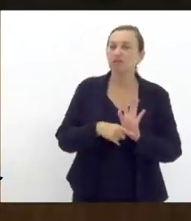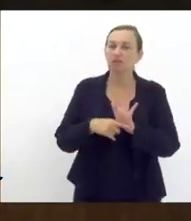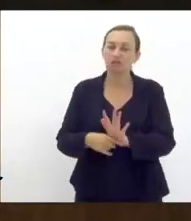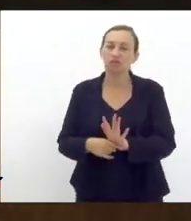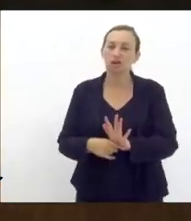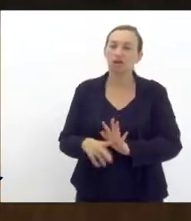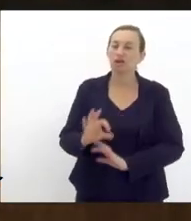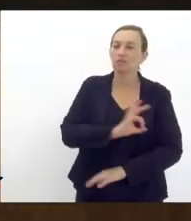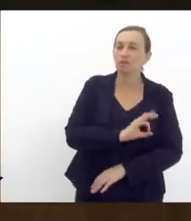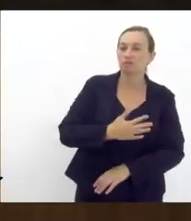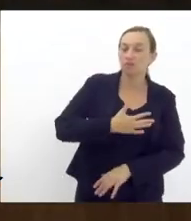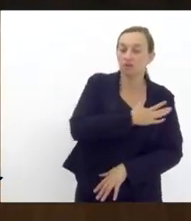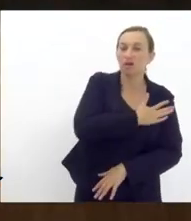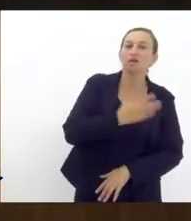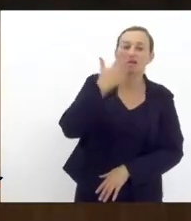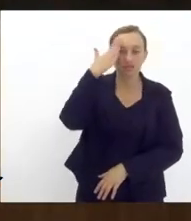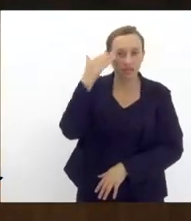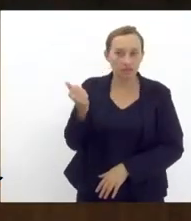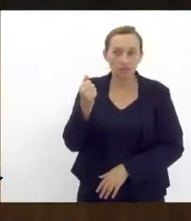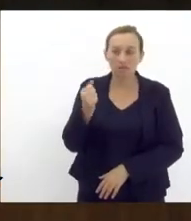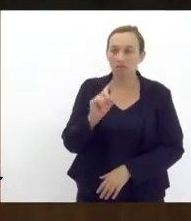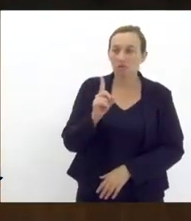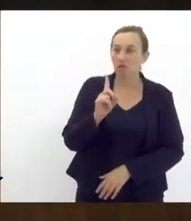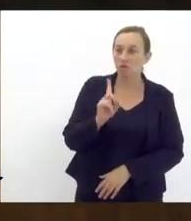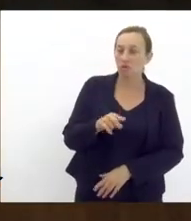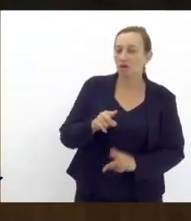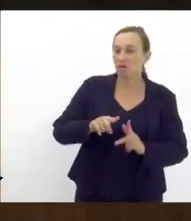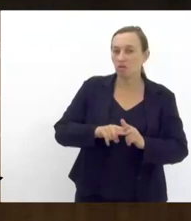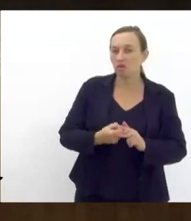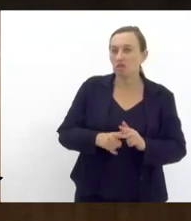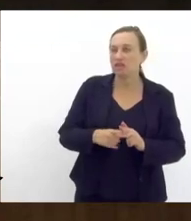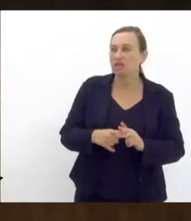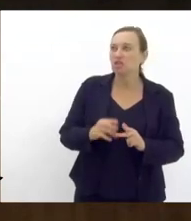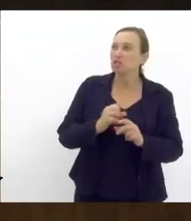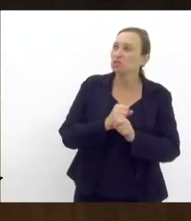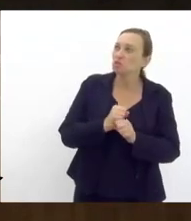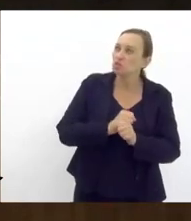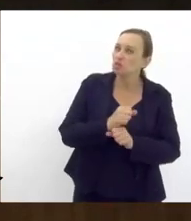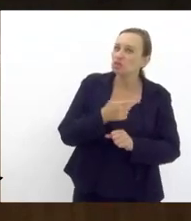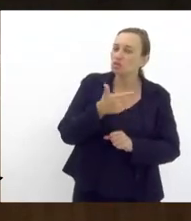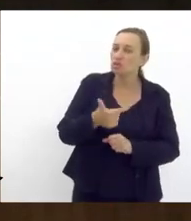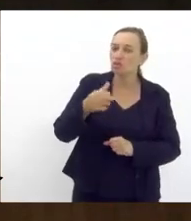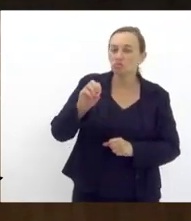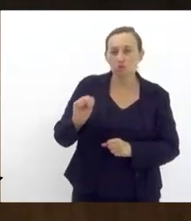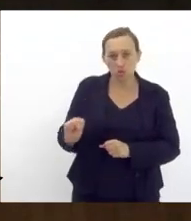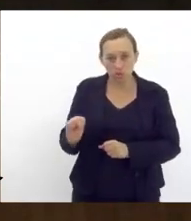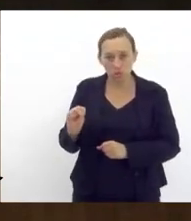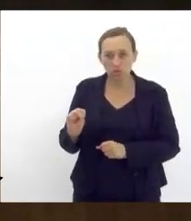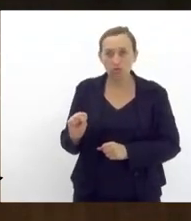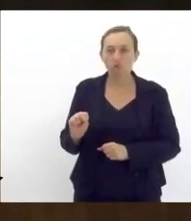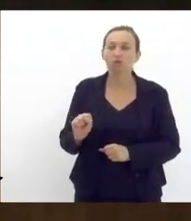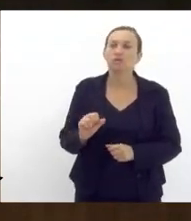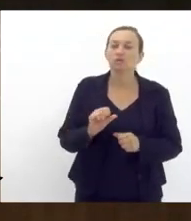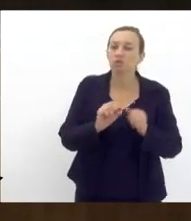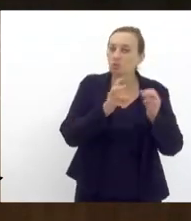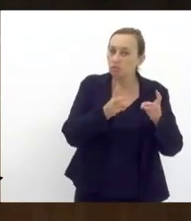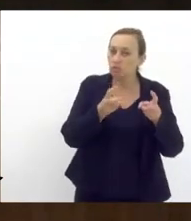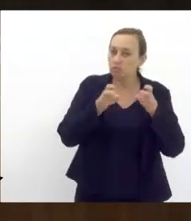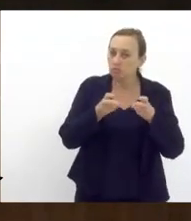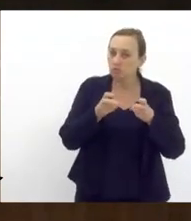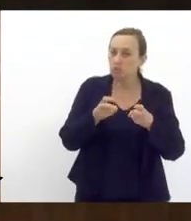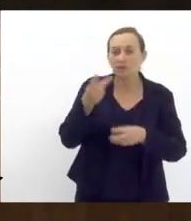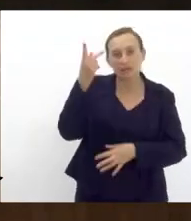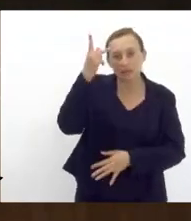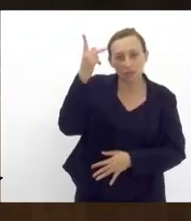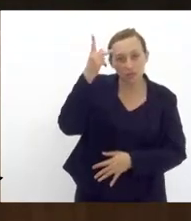militar a gente sabe que isso já não é corrigido desde desde 2008 a gente fez essa observação em